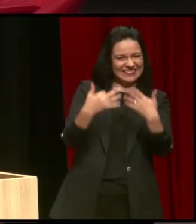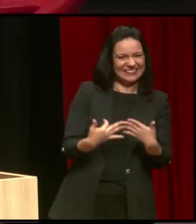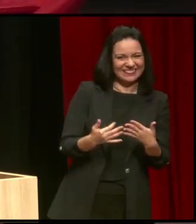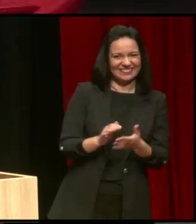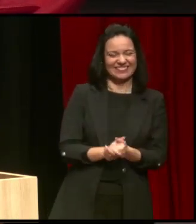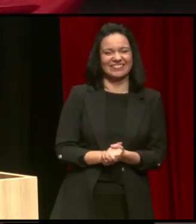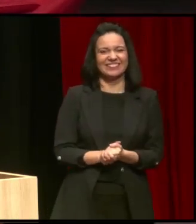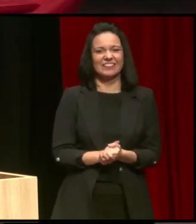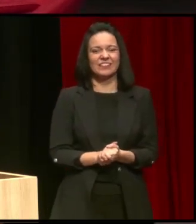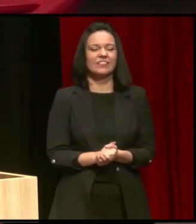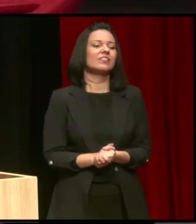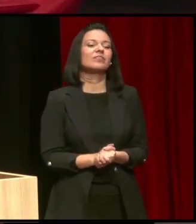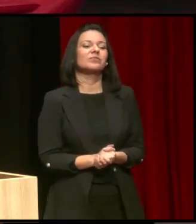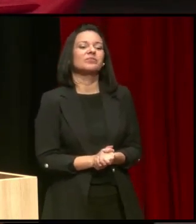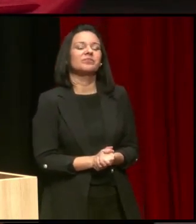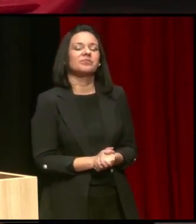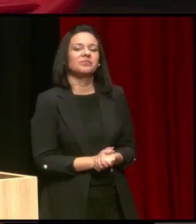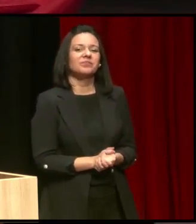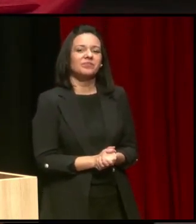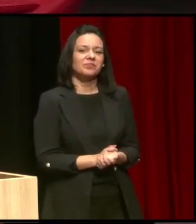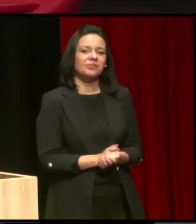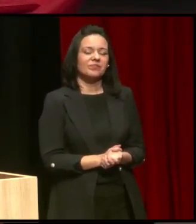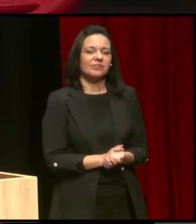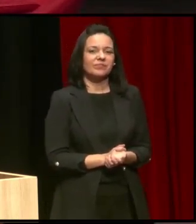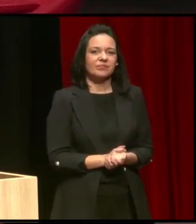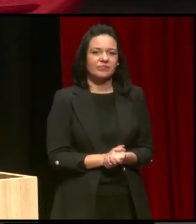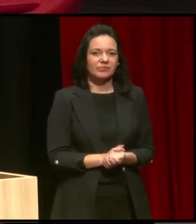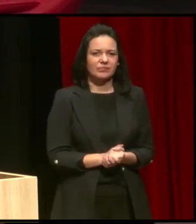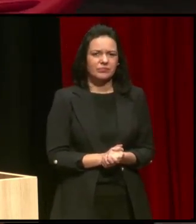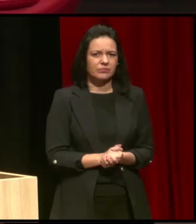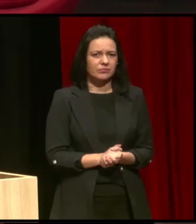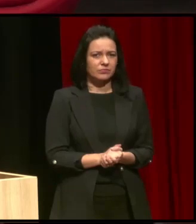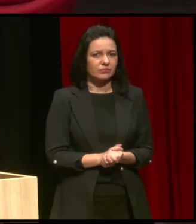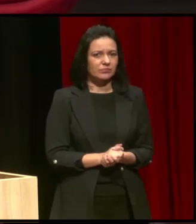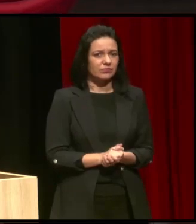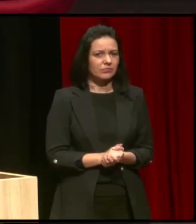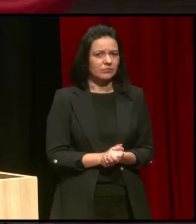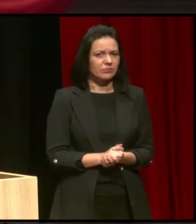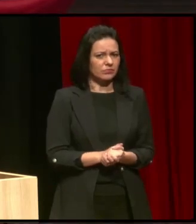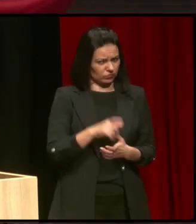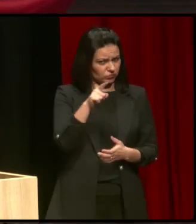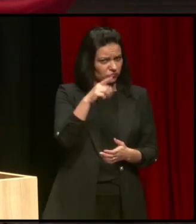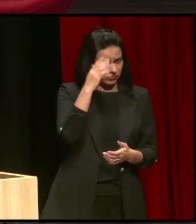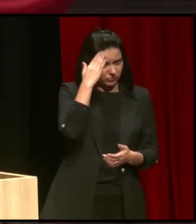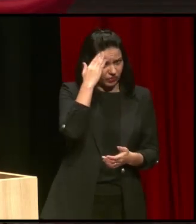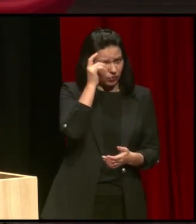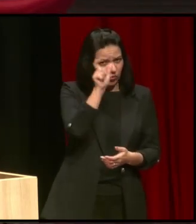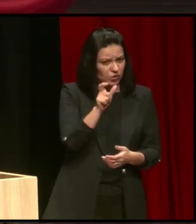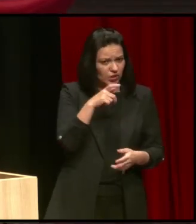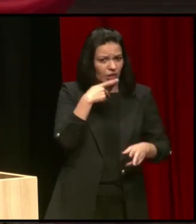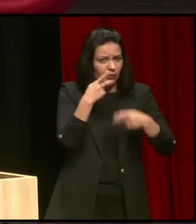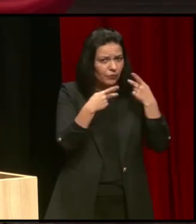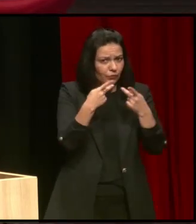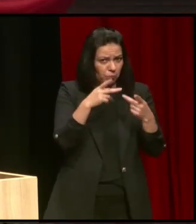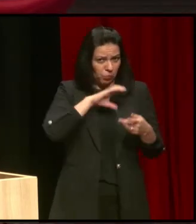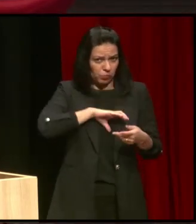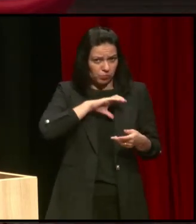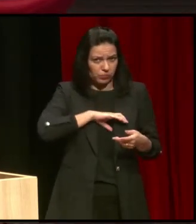não vou falar muito, mas assim, ó, gente, vou dizer uma coisa para vocês, vocês sabem por que que vocês falam